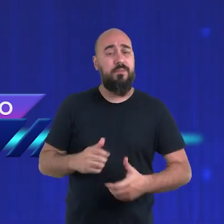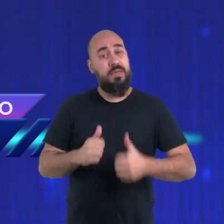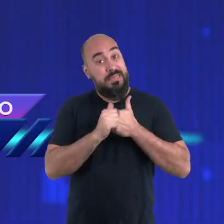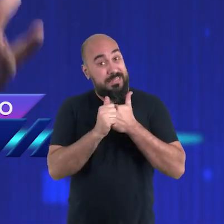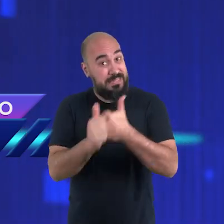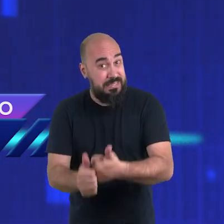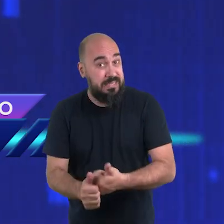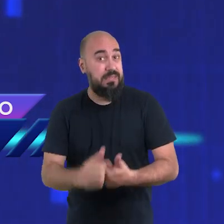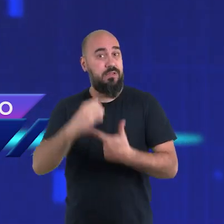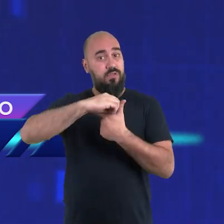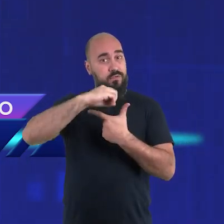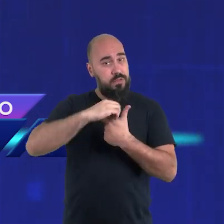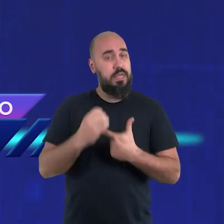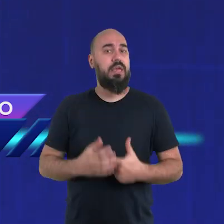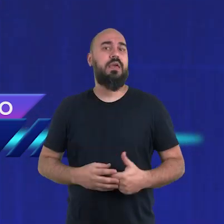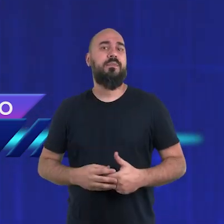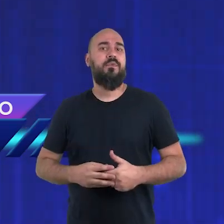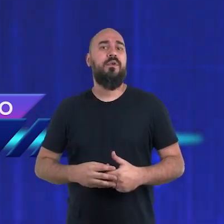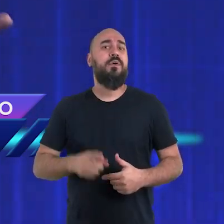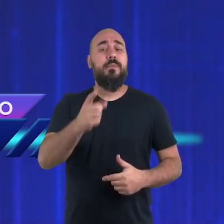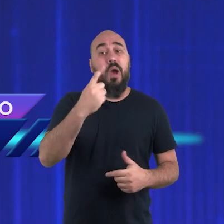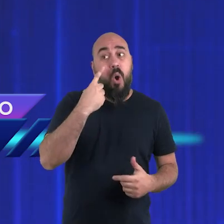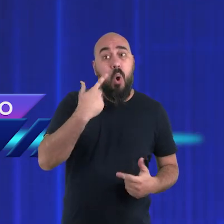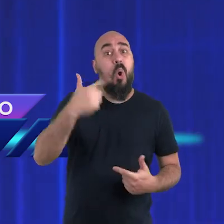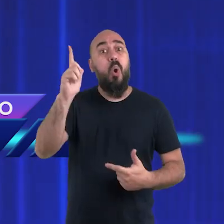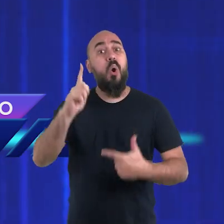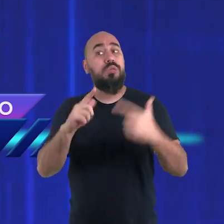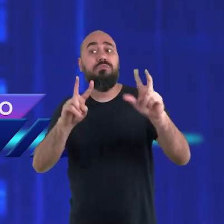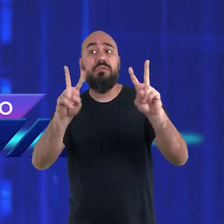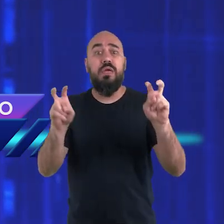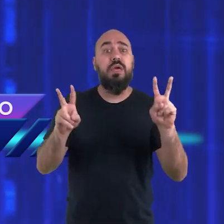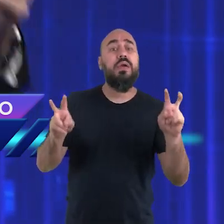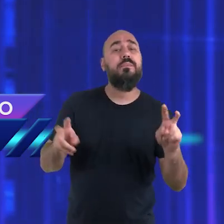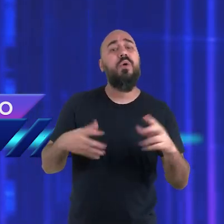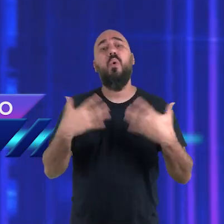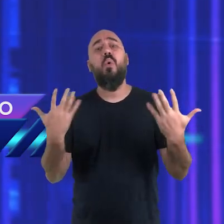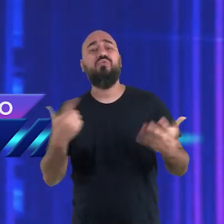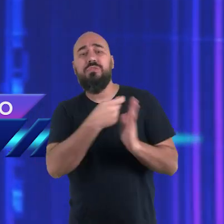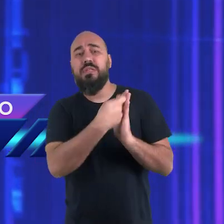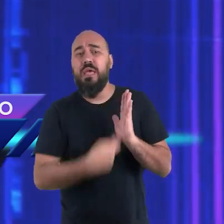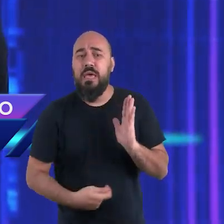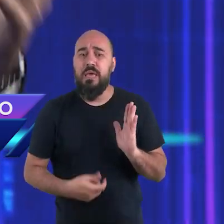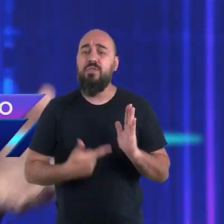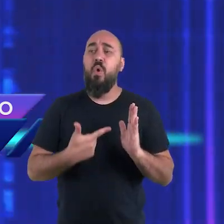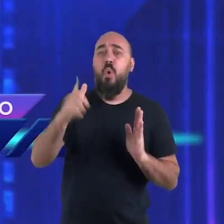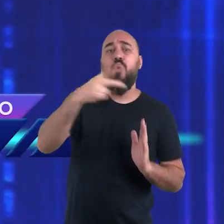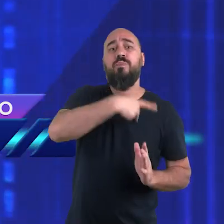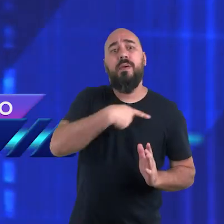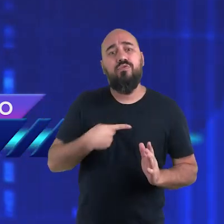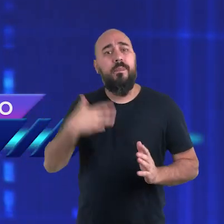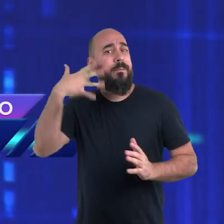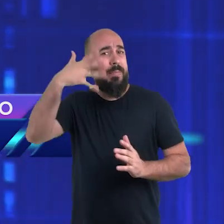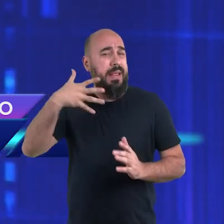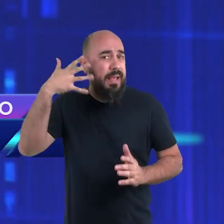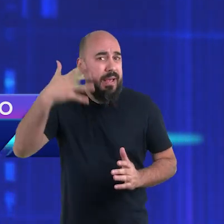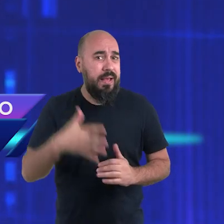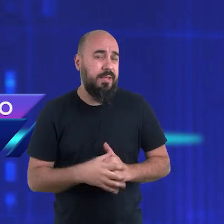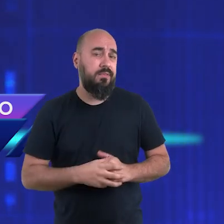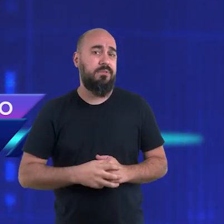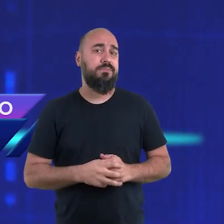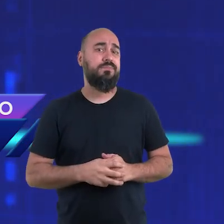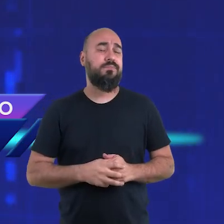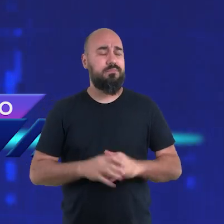seguindo a Novo Tempo nas redes sociais, para ver outras mensagens, outras abordagens, outros textos bíblicos, outros pastores pregando. Mas